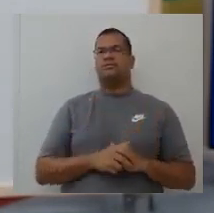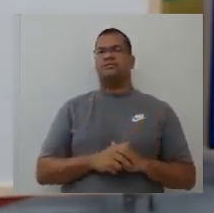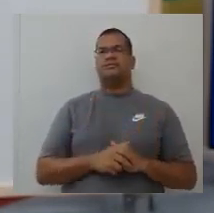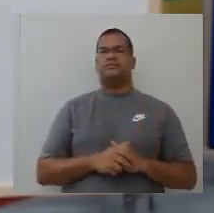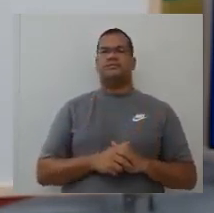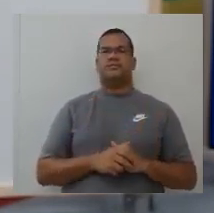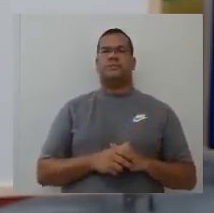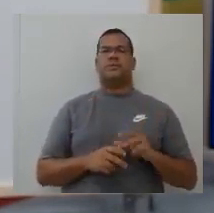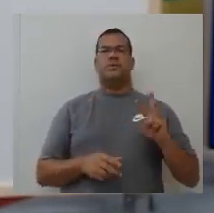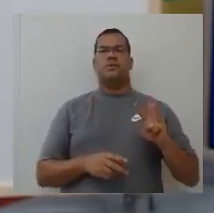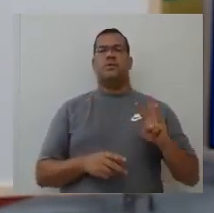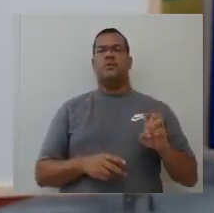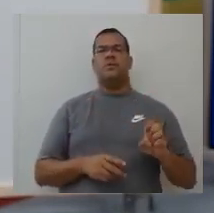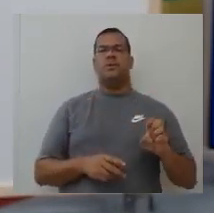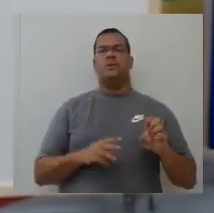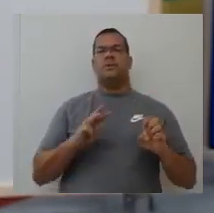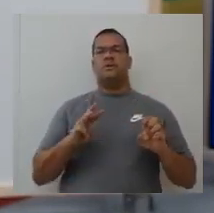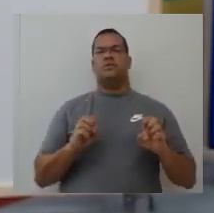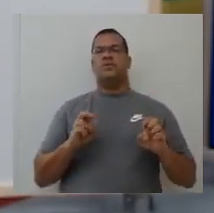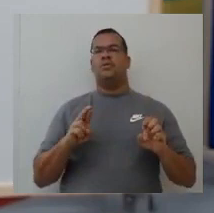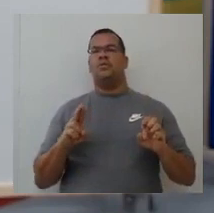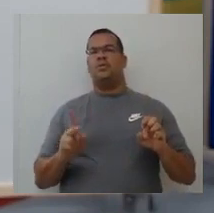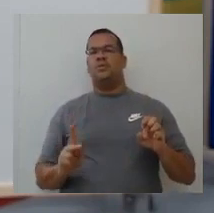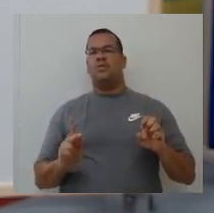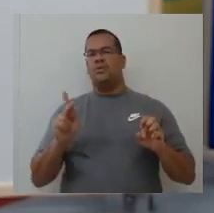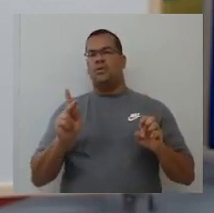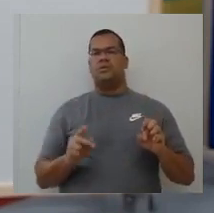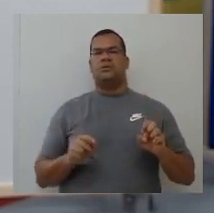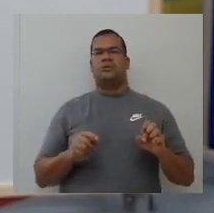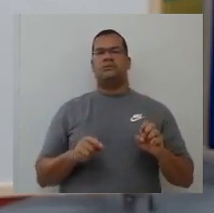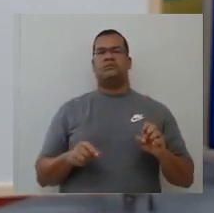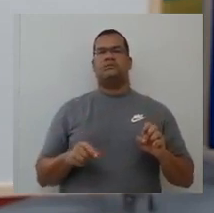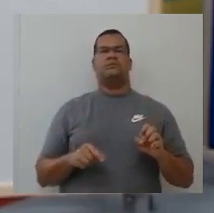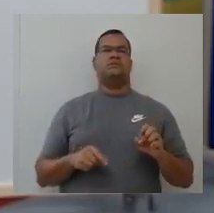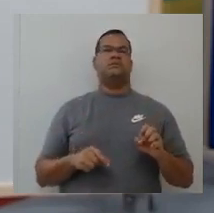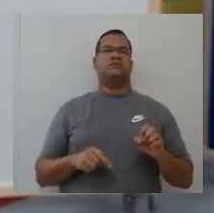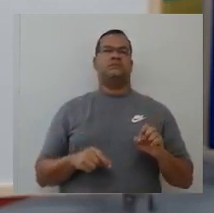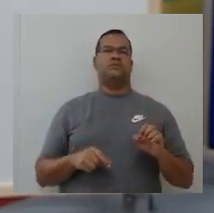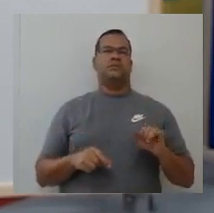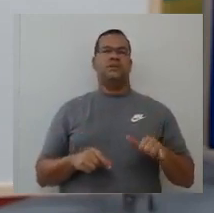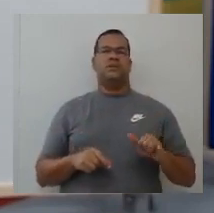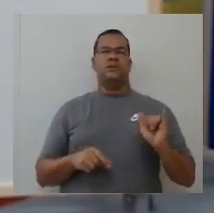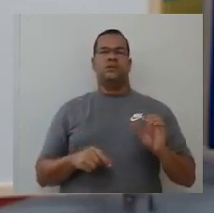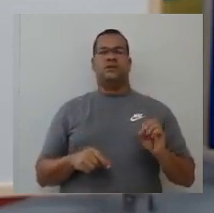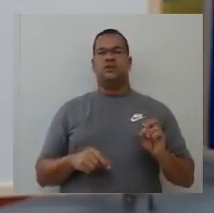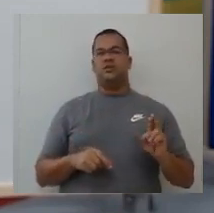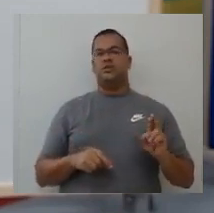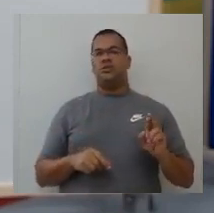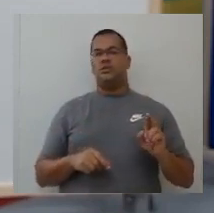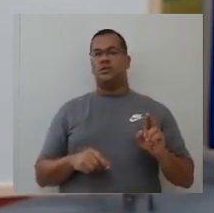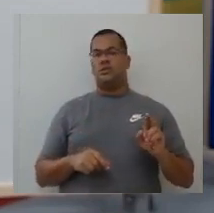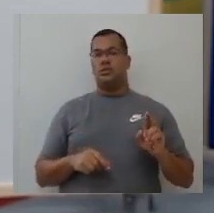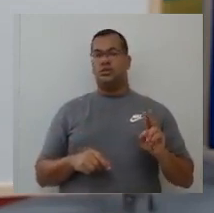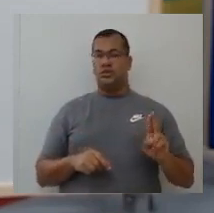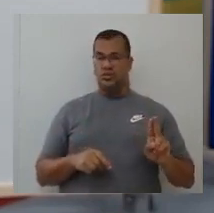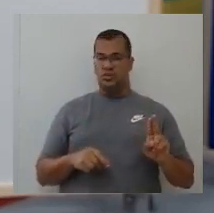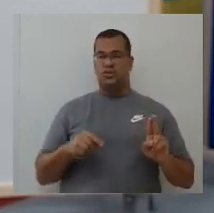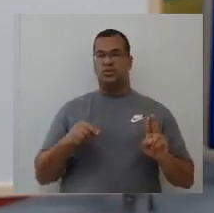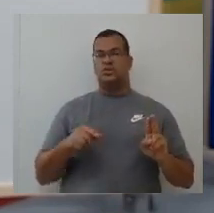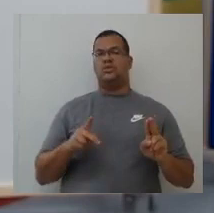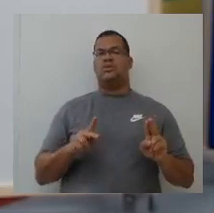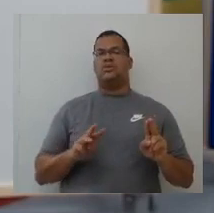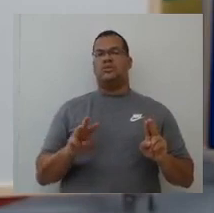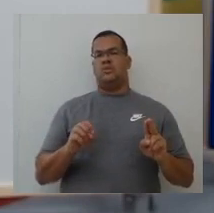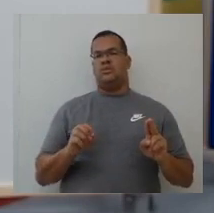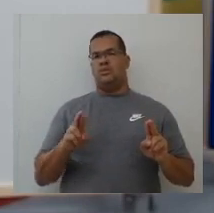Vocês trabalham. You work. Eles ou elas trabalham.